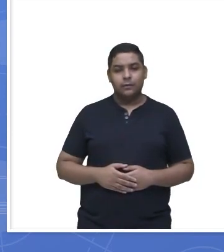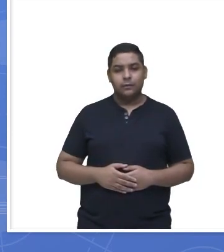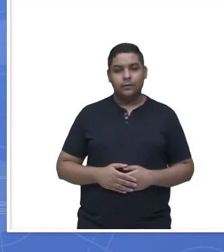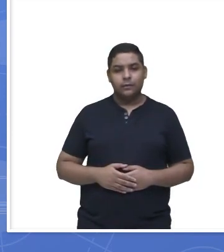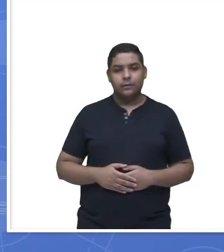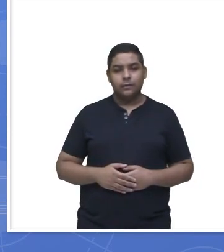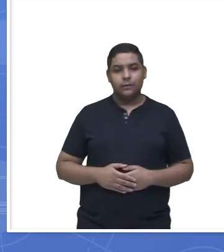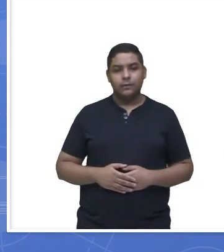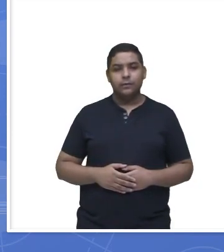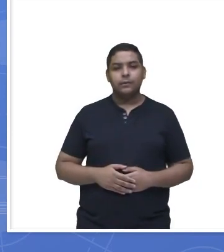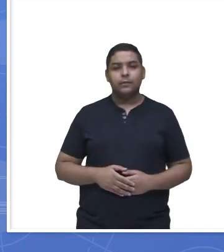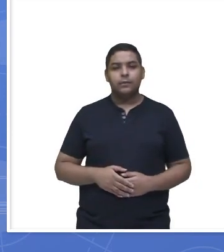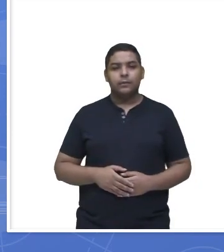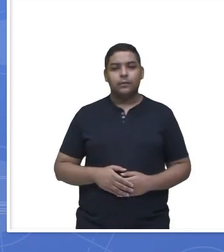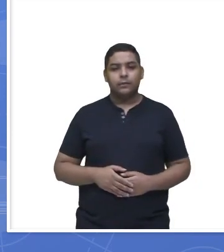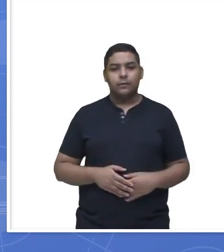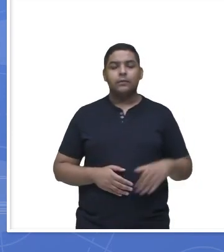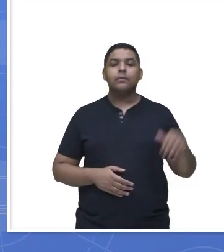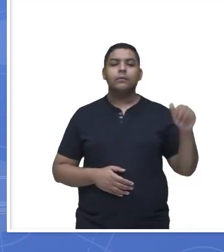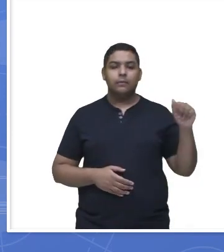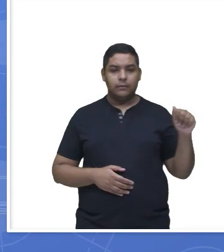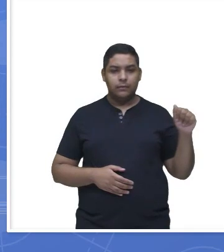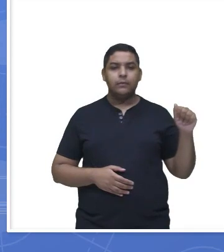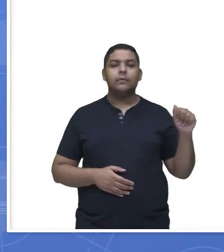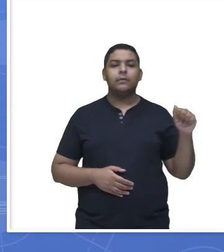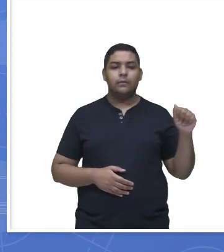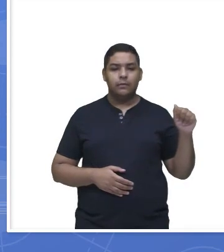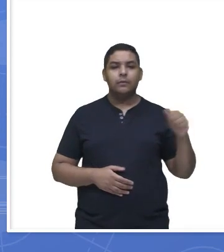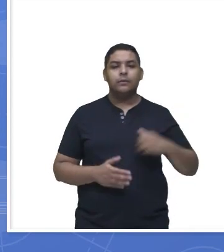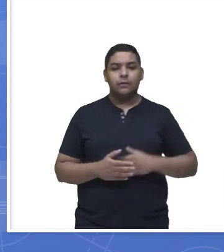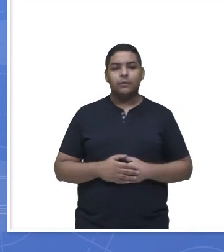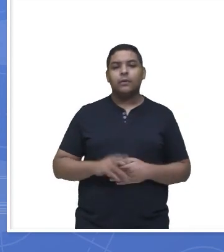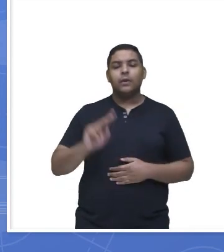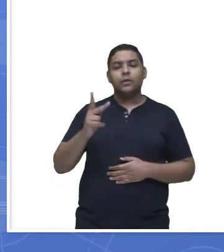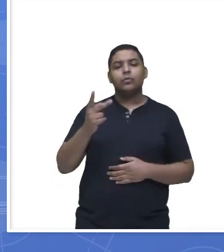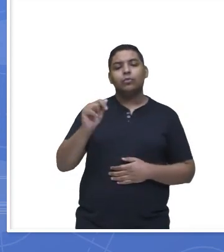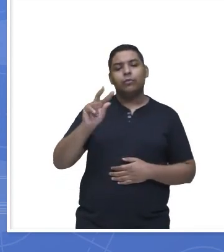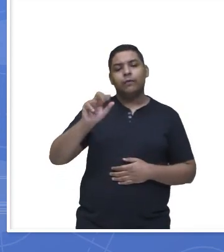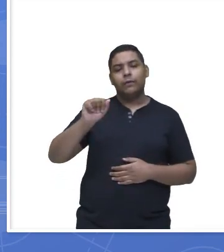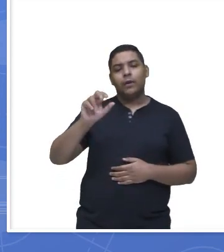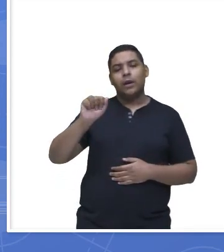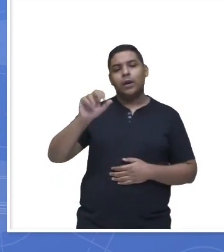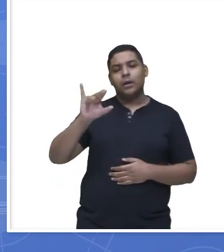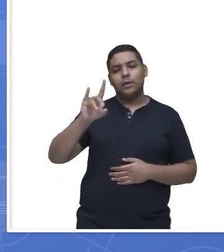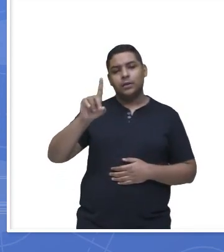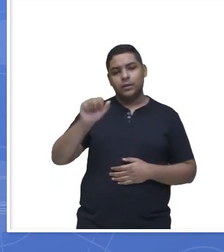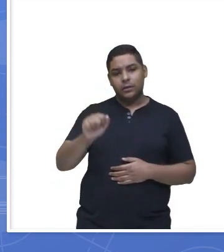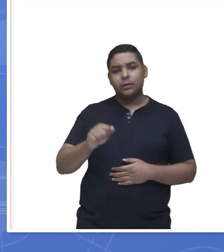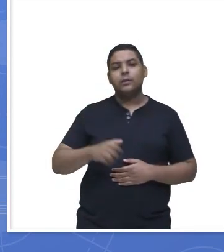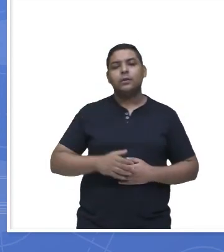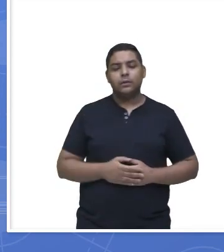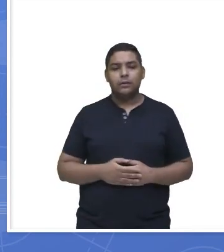que a alternativa correta seria a A. Então, ela identifica que a chuva ácida é que vai ocorrer a partir da